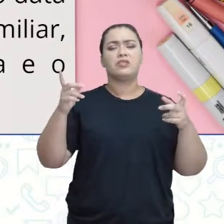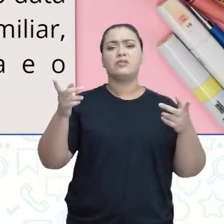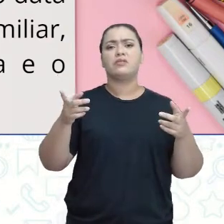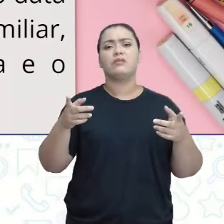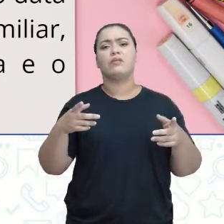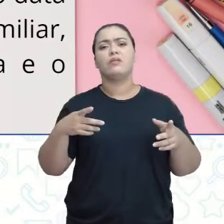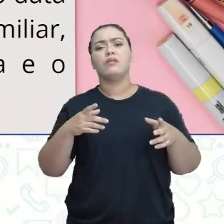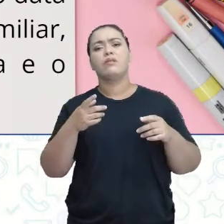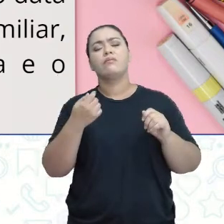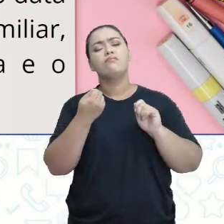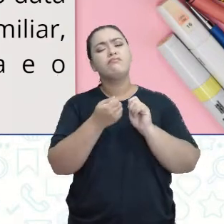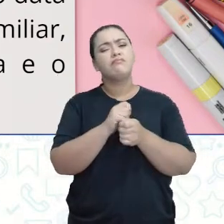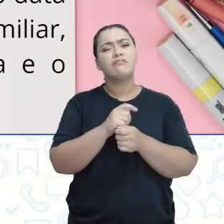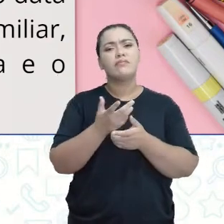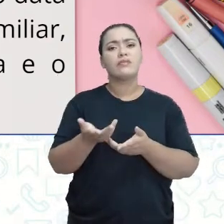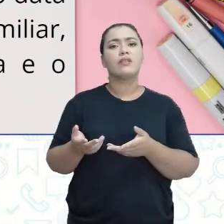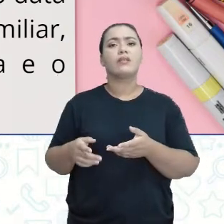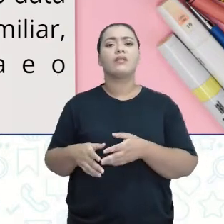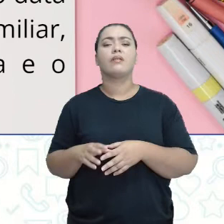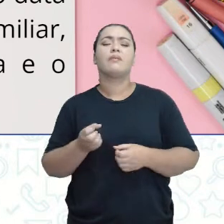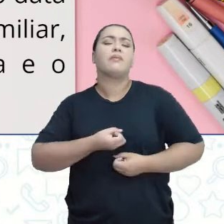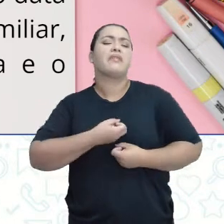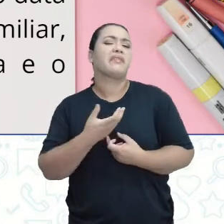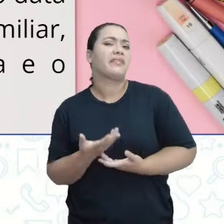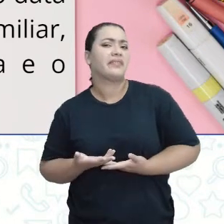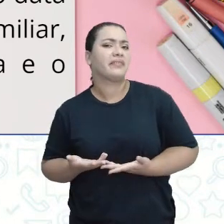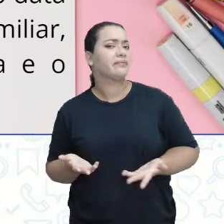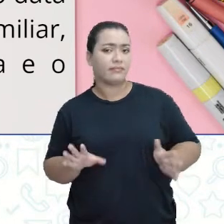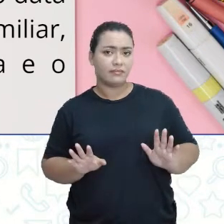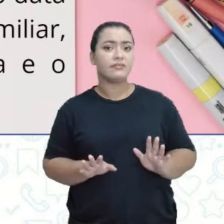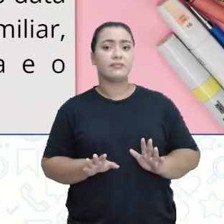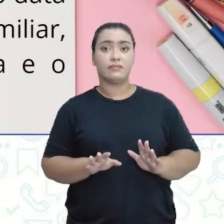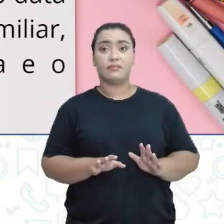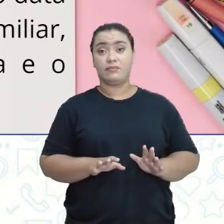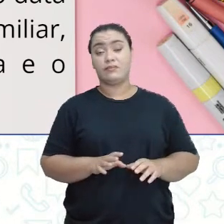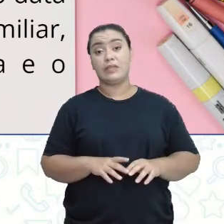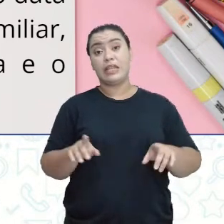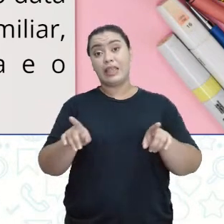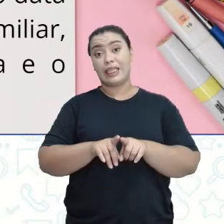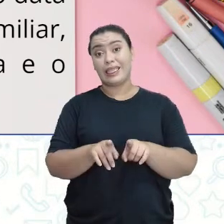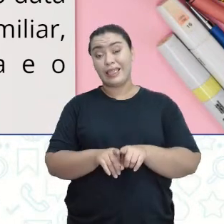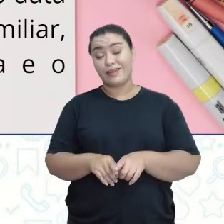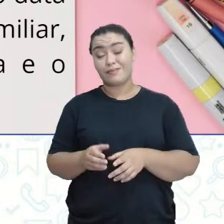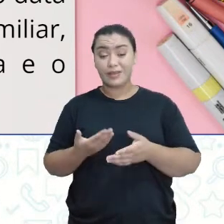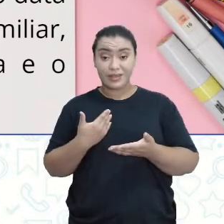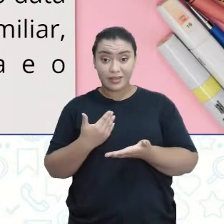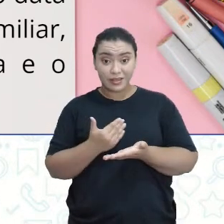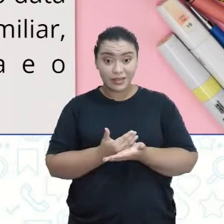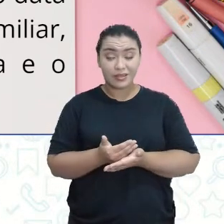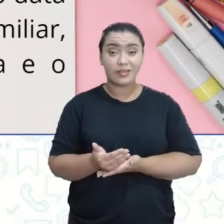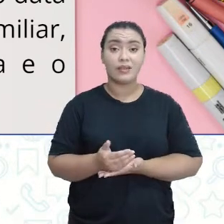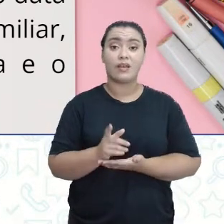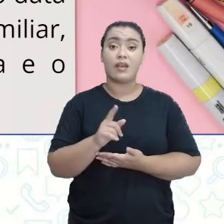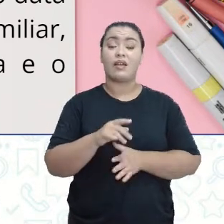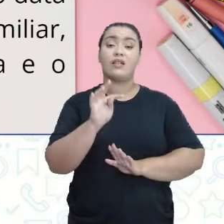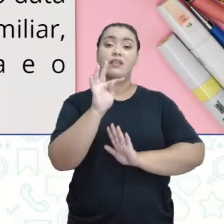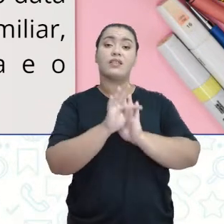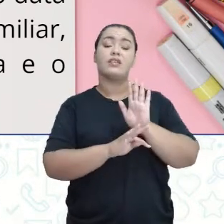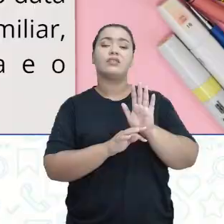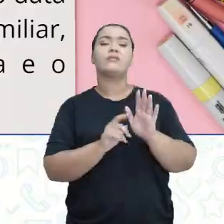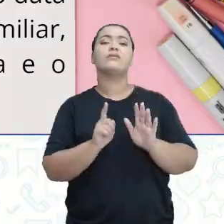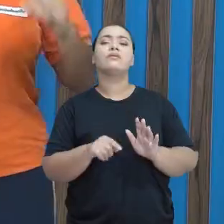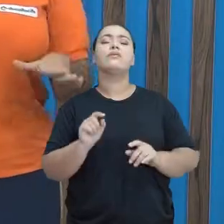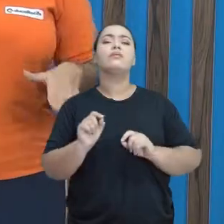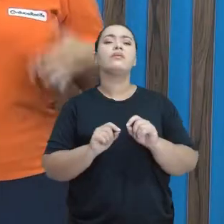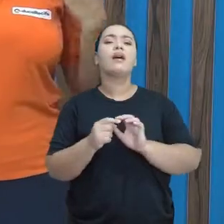fantasioso, uma coisa até um pouco mais poética e tal. E a gente tem uma introdução, que é um texto inicial que vai